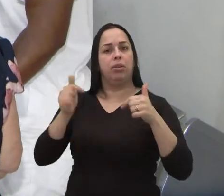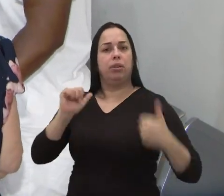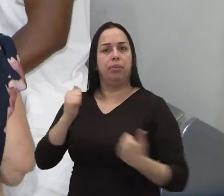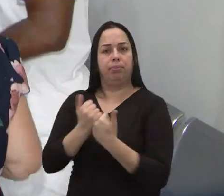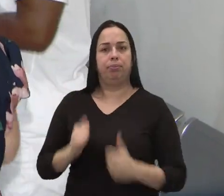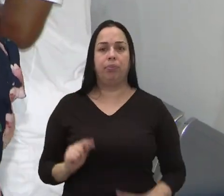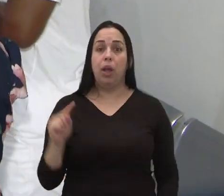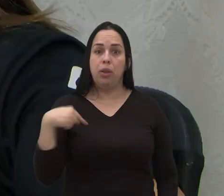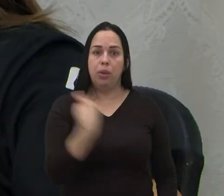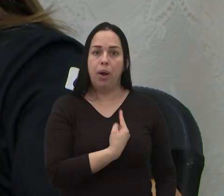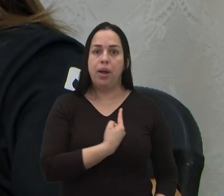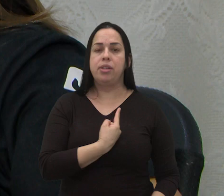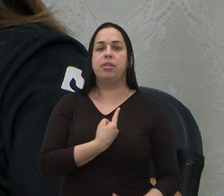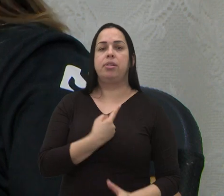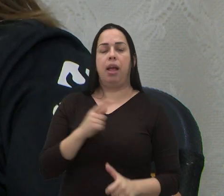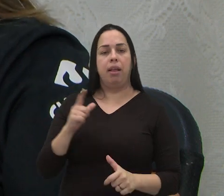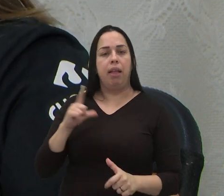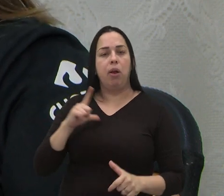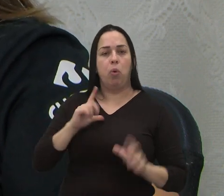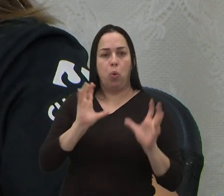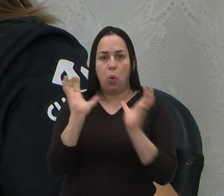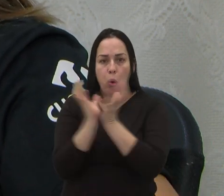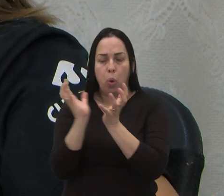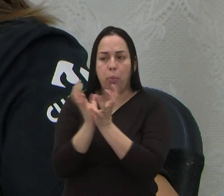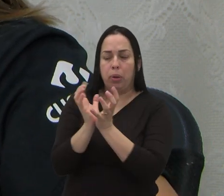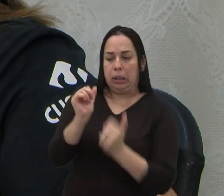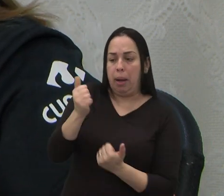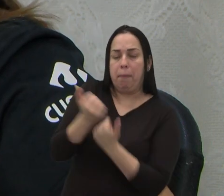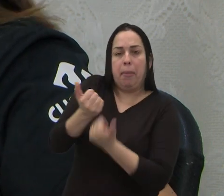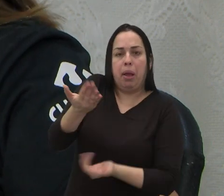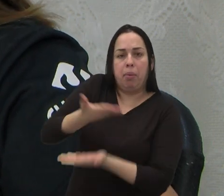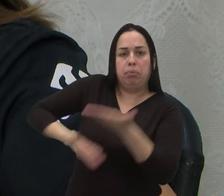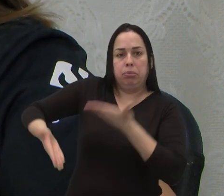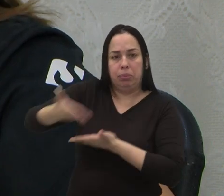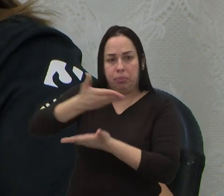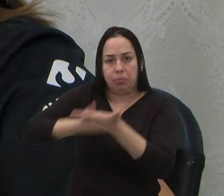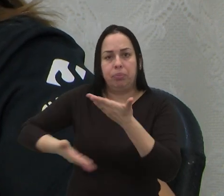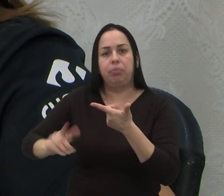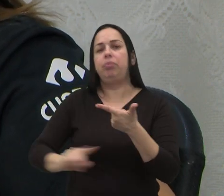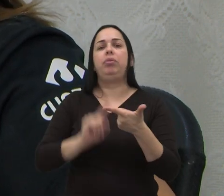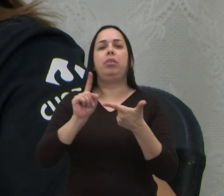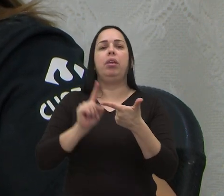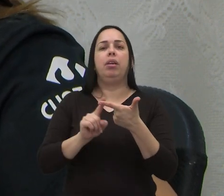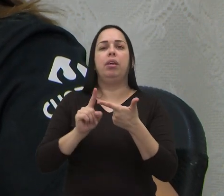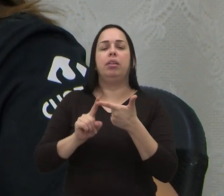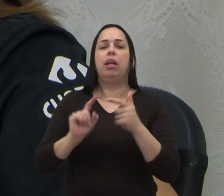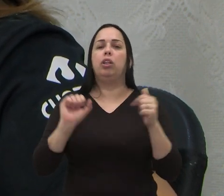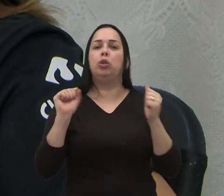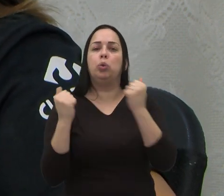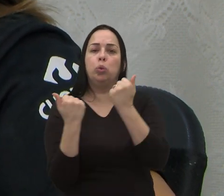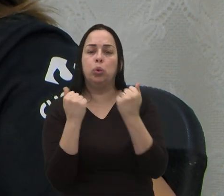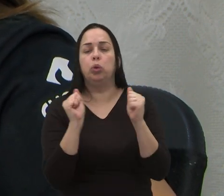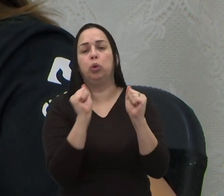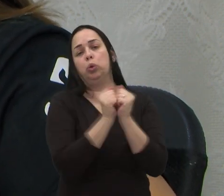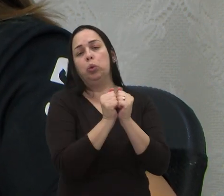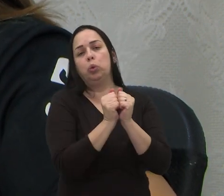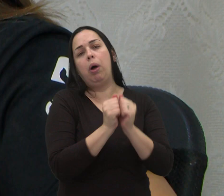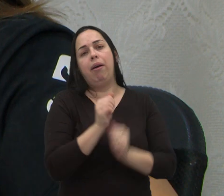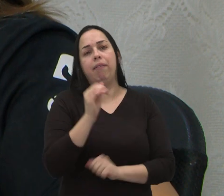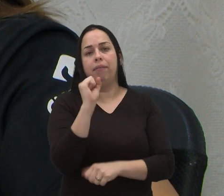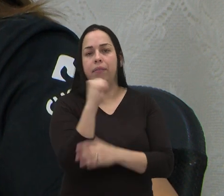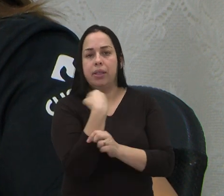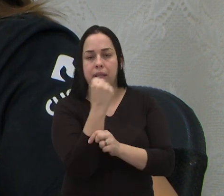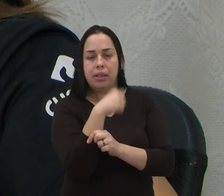de outras ações. Nós trabalhamos grupos de autoajuda, encontros temáticos, com